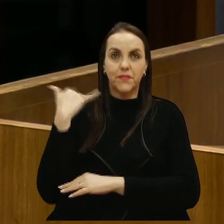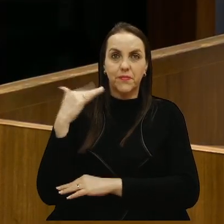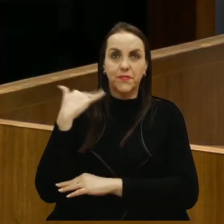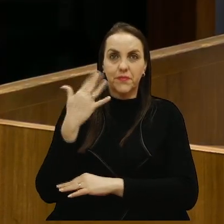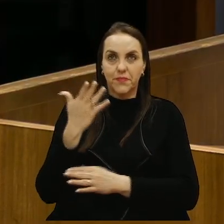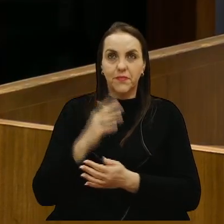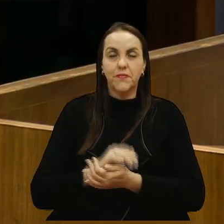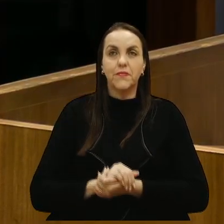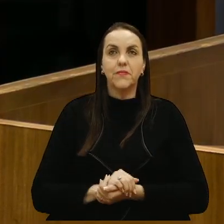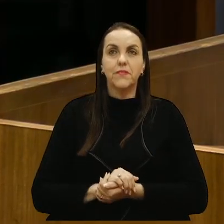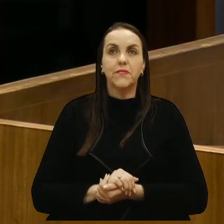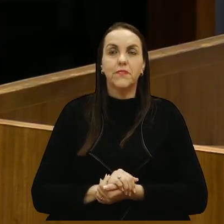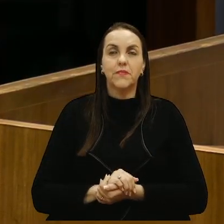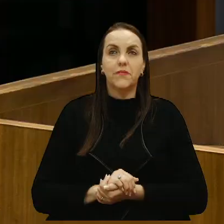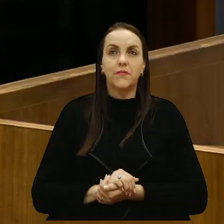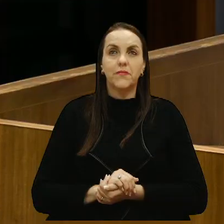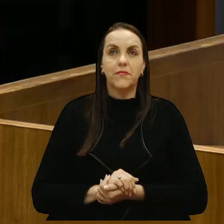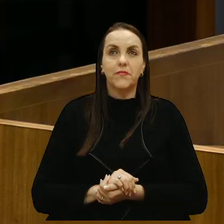para mim.